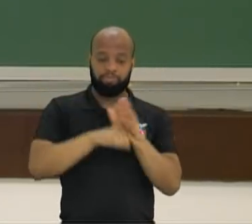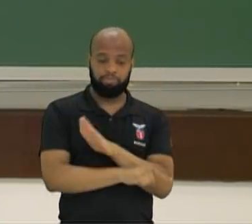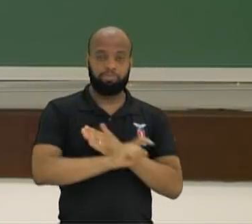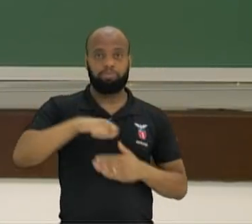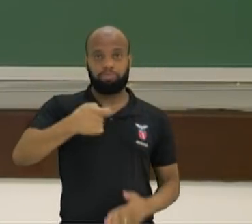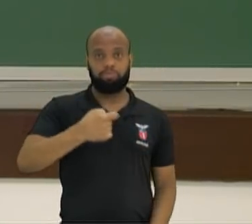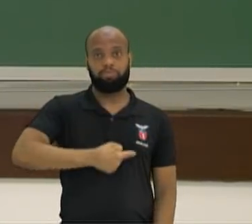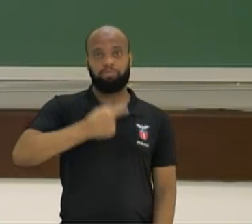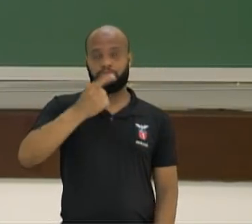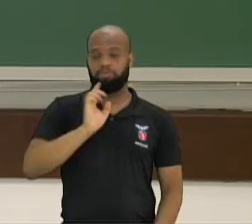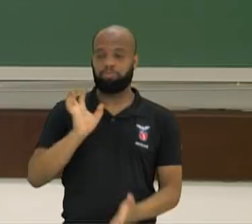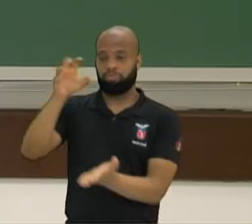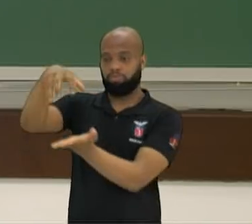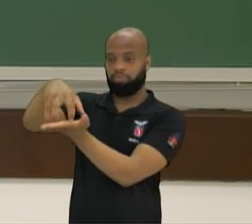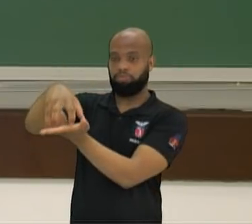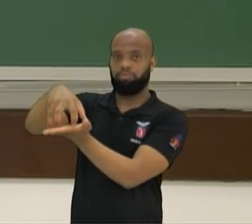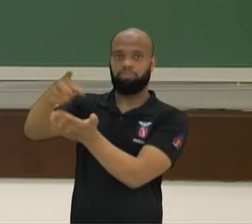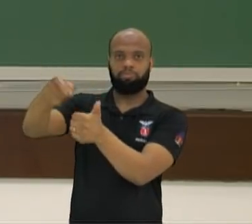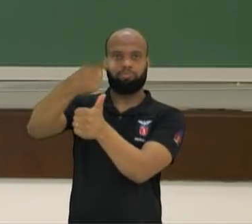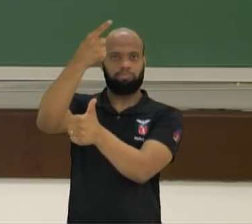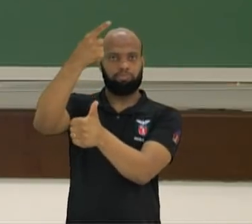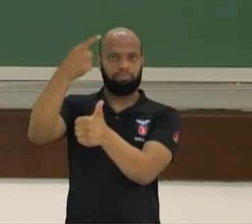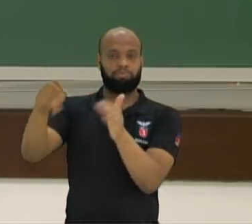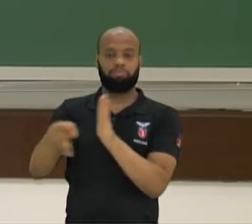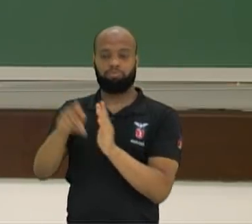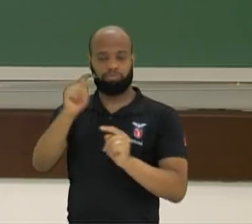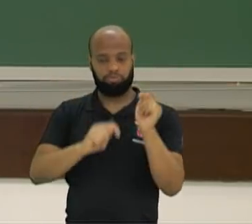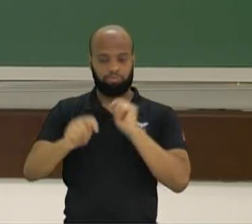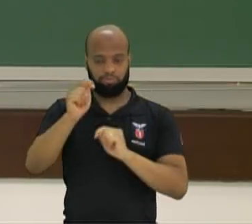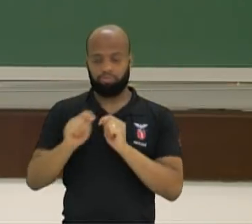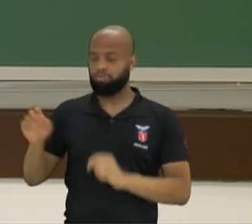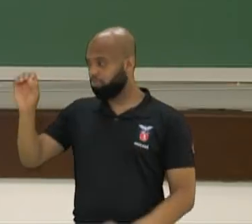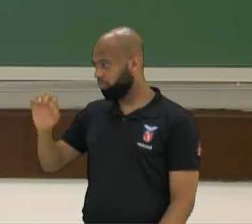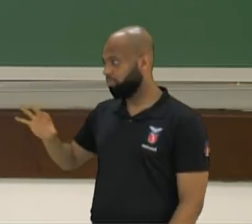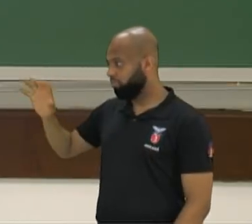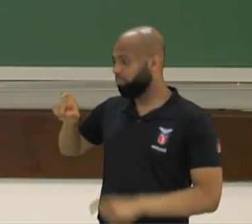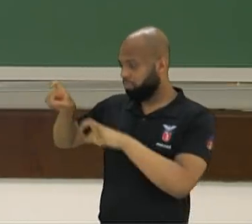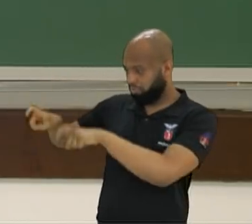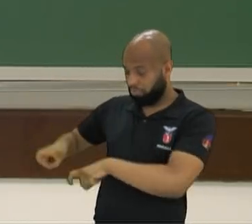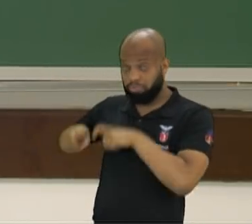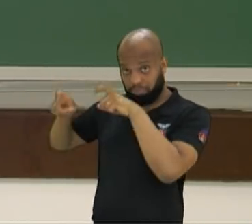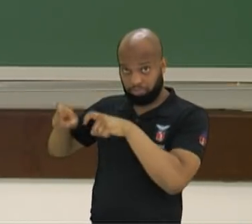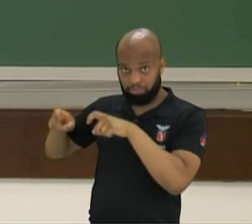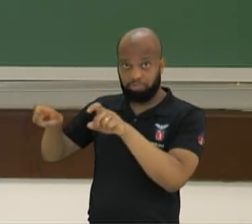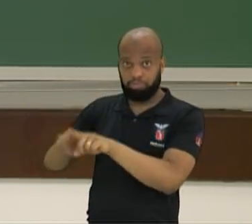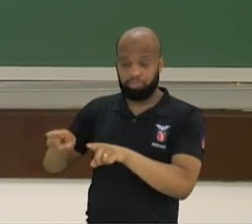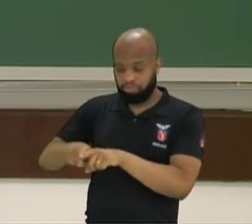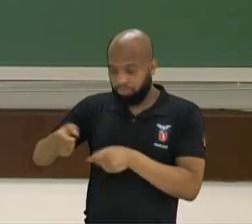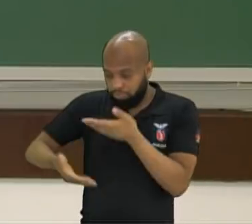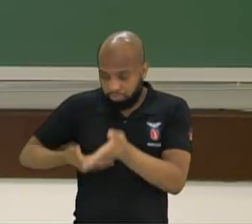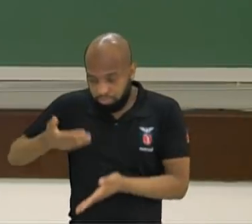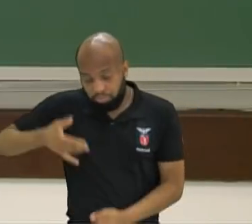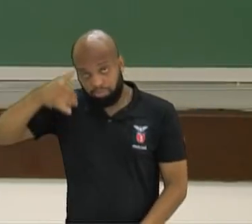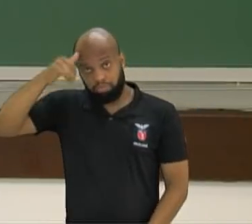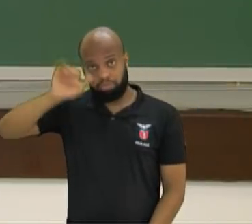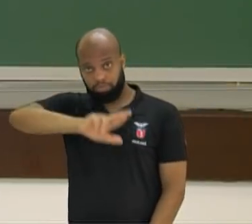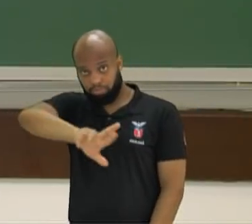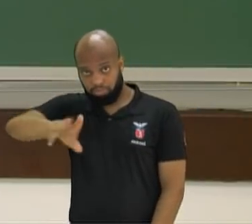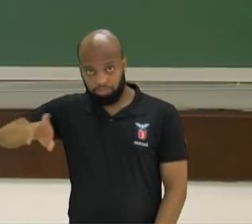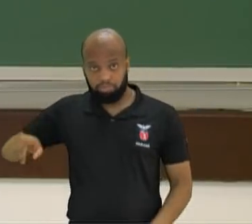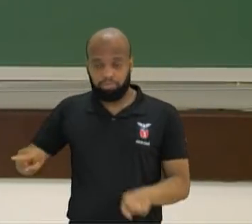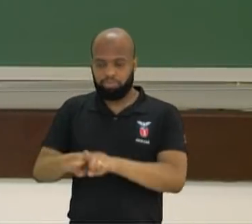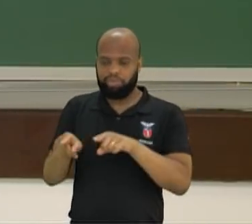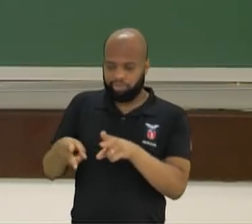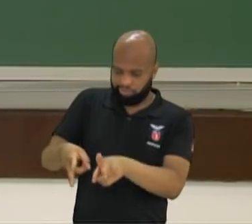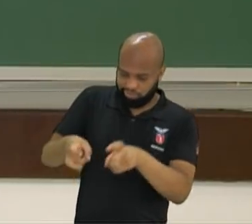do primeiro setor da economia na Oceania, agricultura, pecuária e extrativismo. Vamos